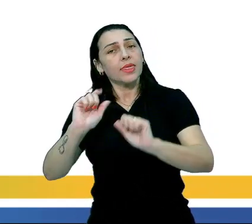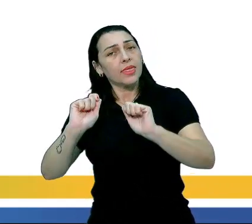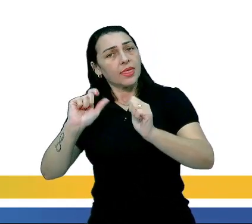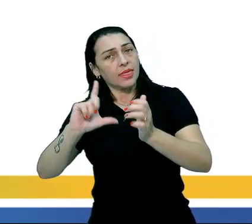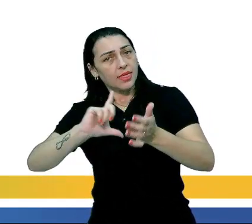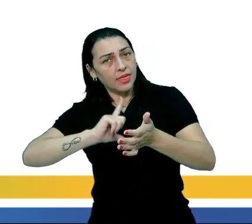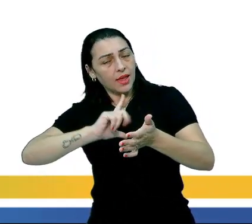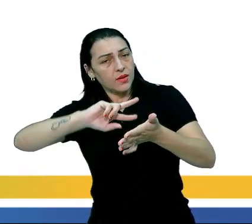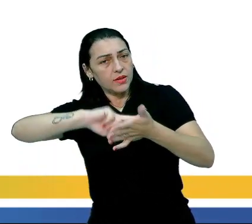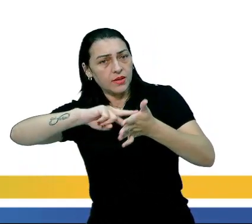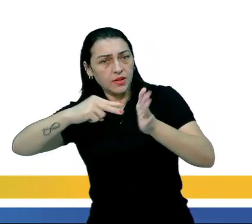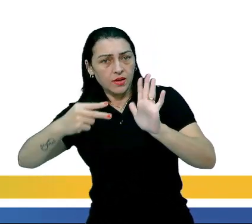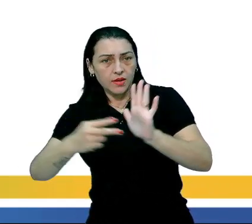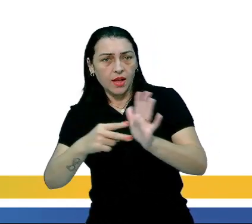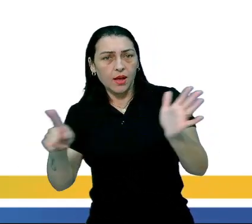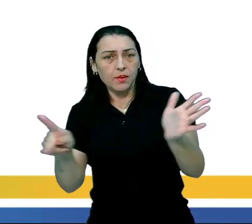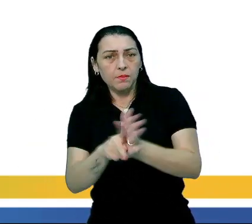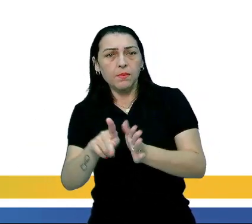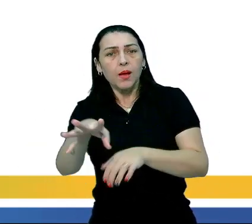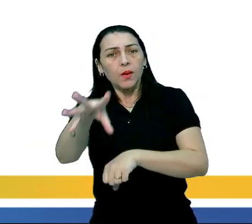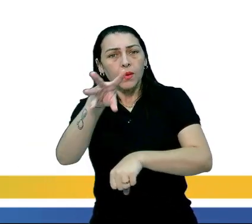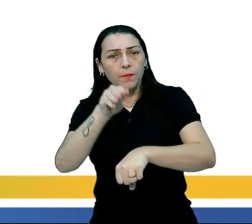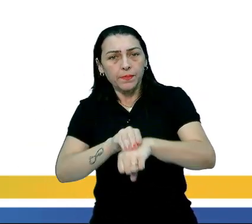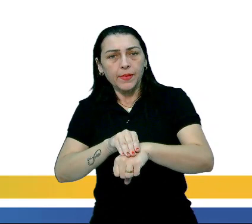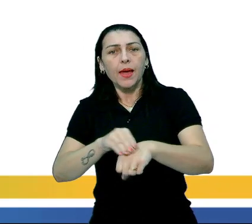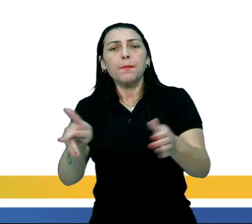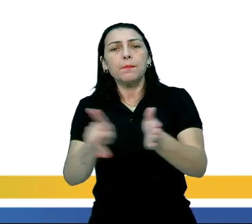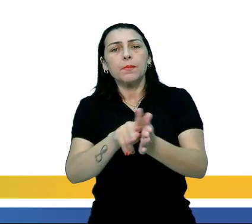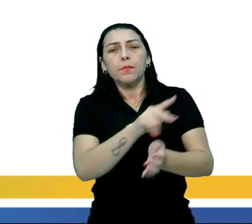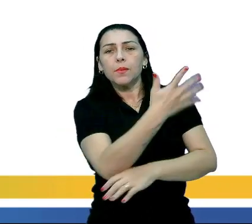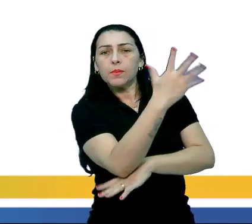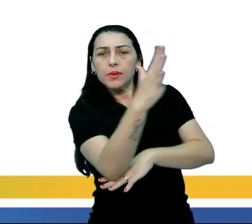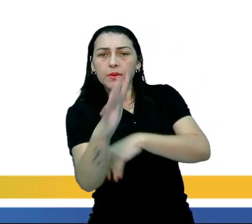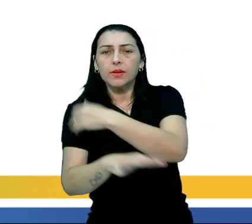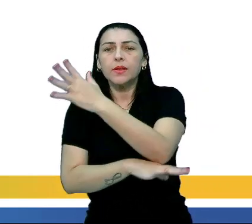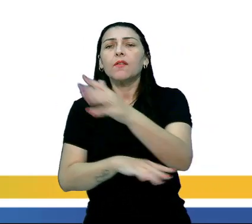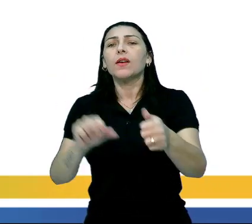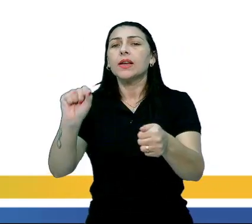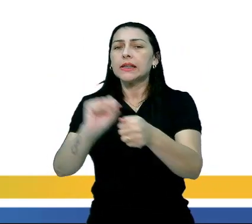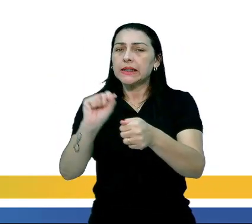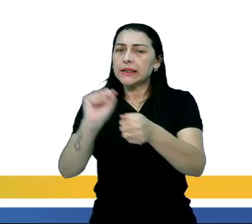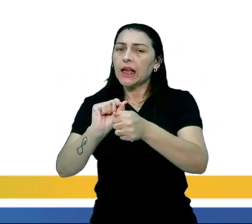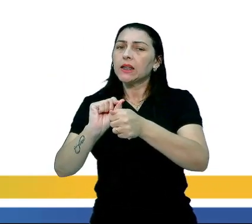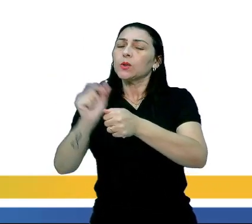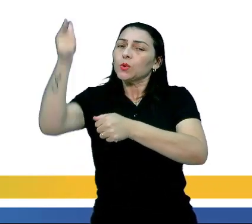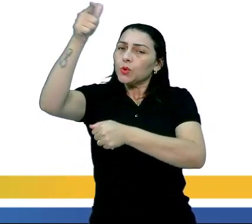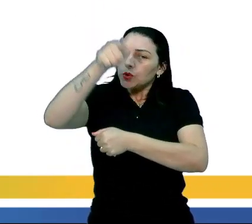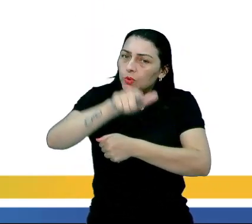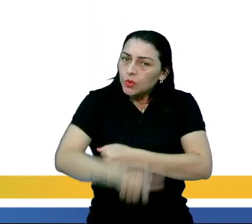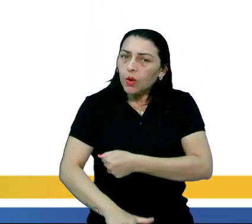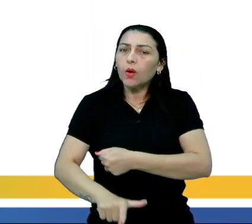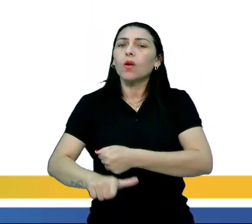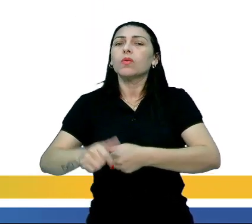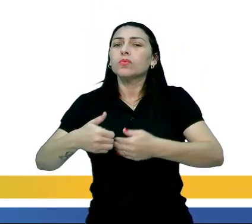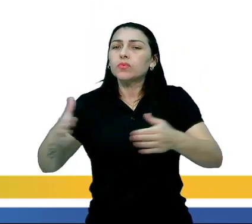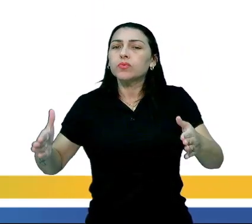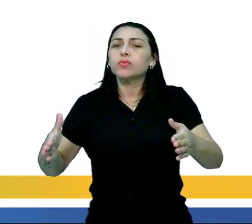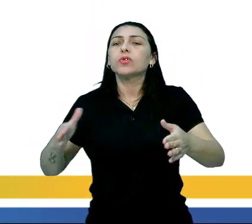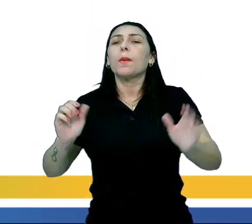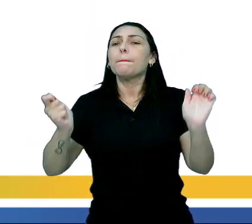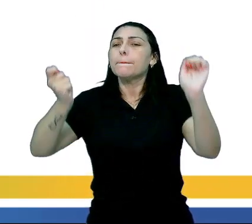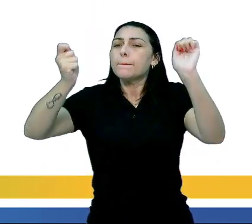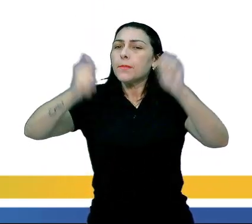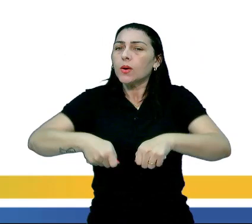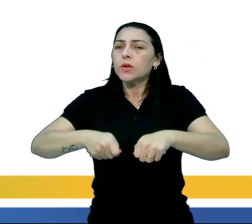dá significado a seus conhecimentos, à sua natureza, recriando-a e abrindo o fluxo